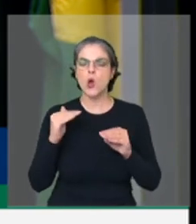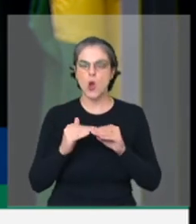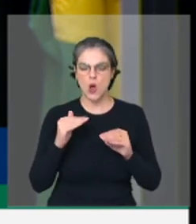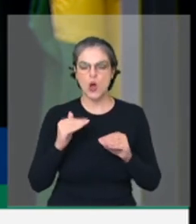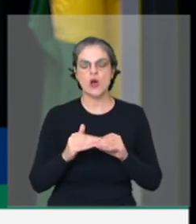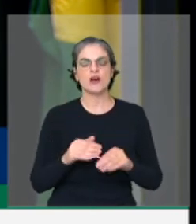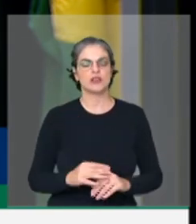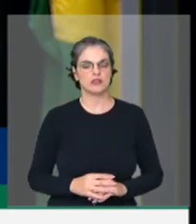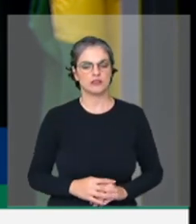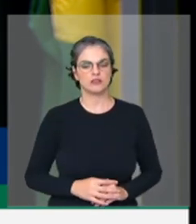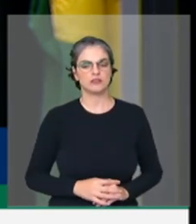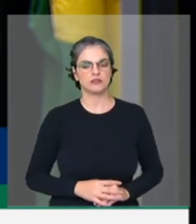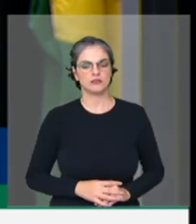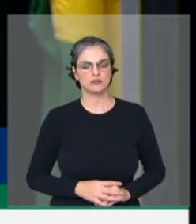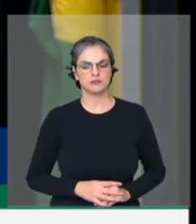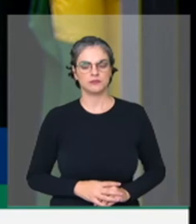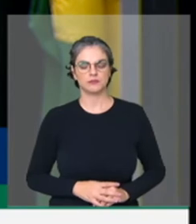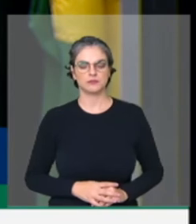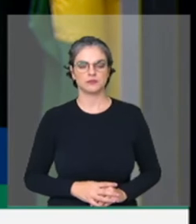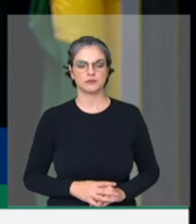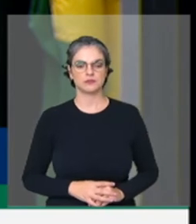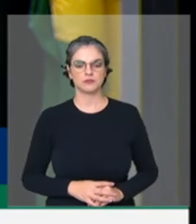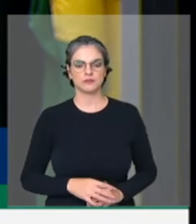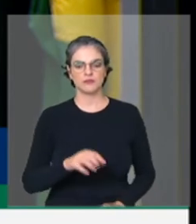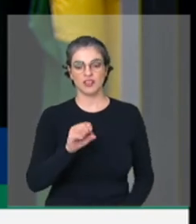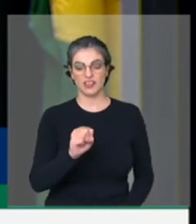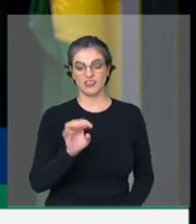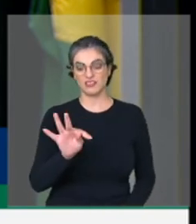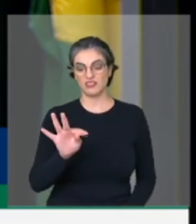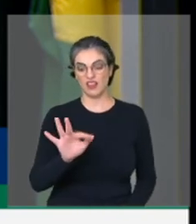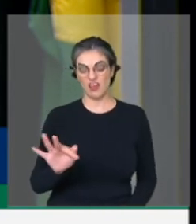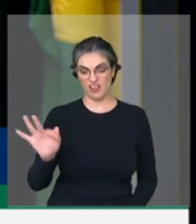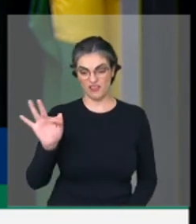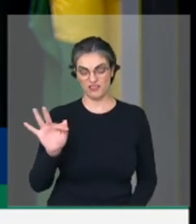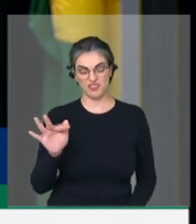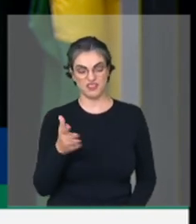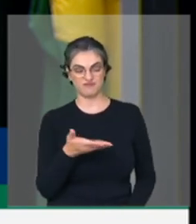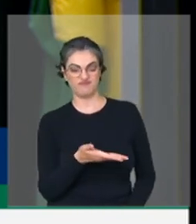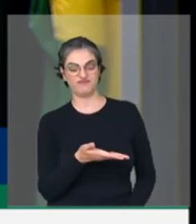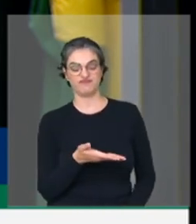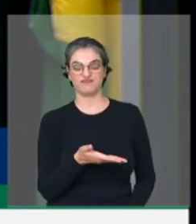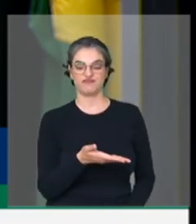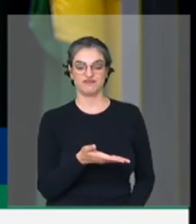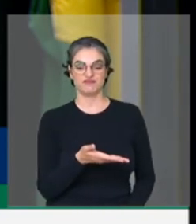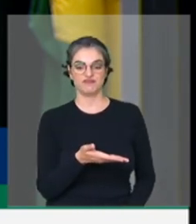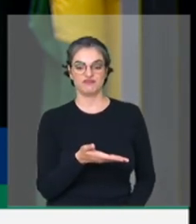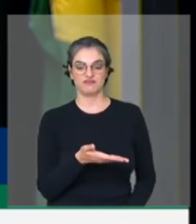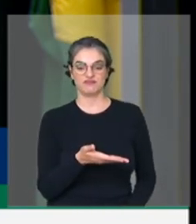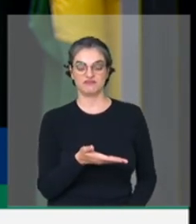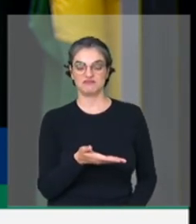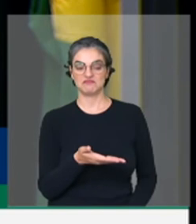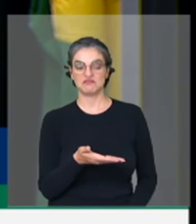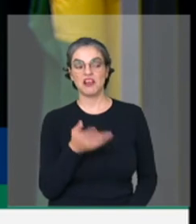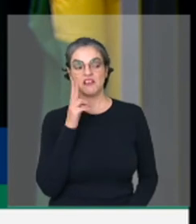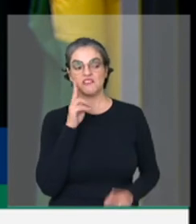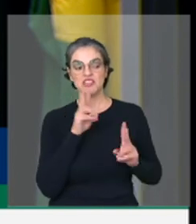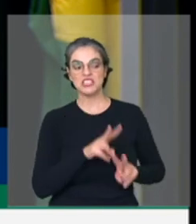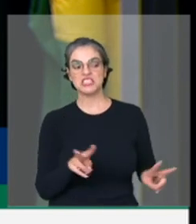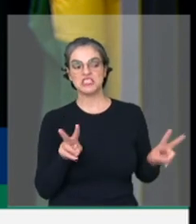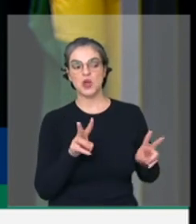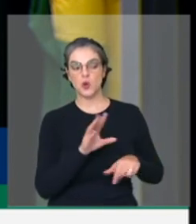esse pensamento. Ao STF, pelo menos constitucionalmente, cabe a